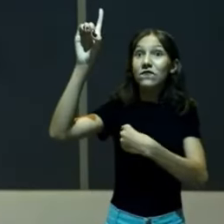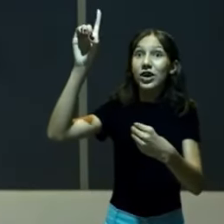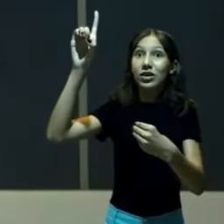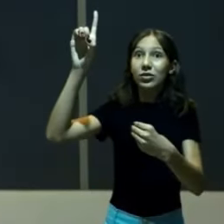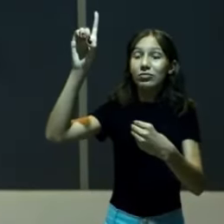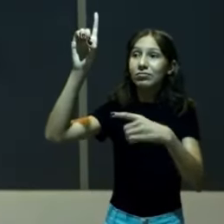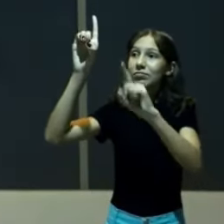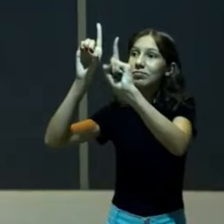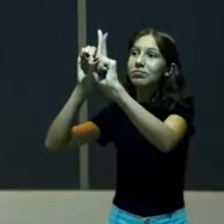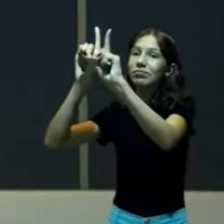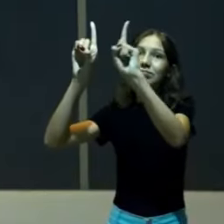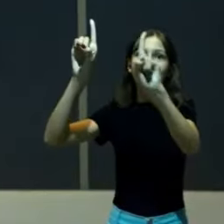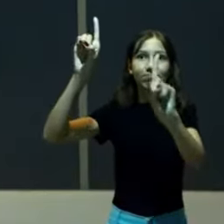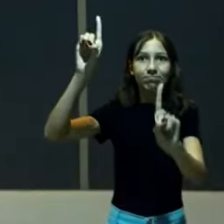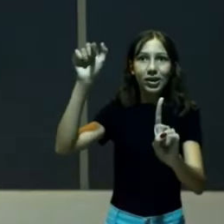nem o seu filho lhe poupou.